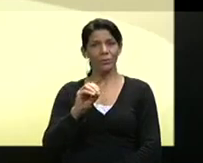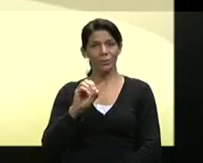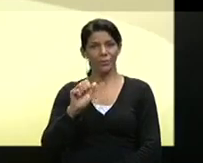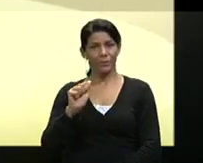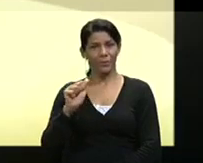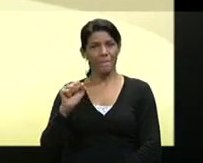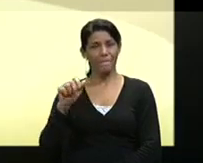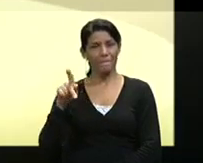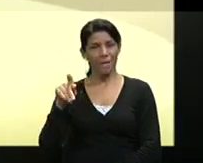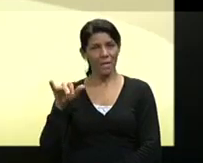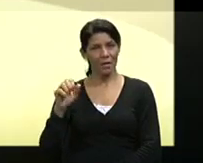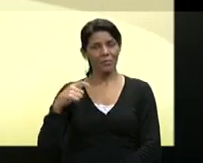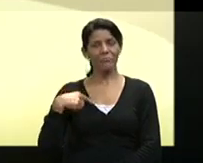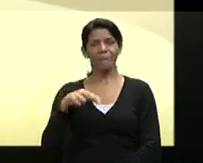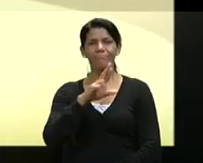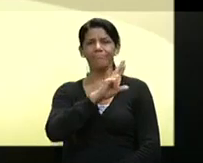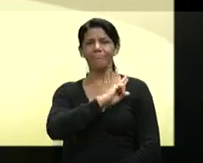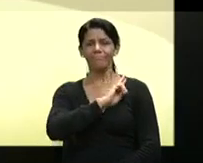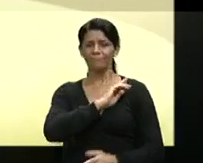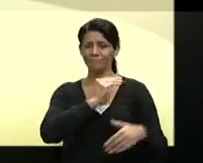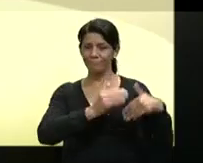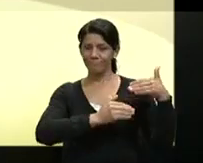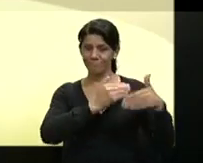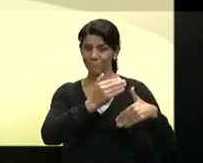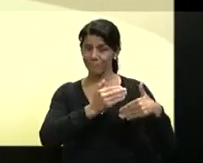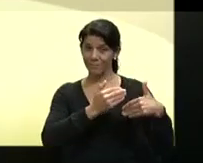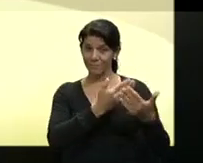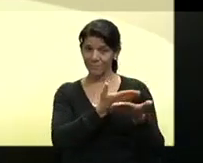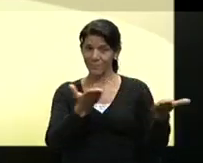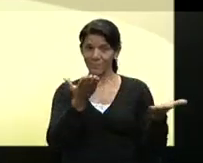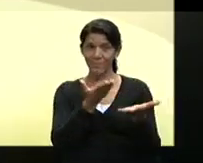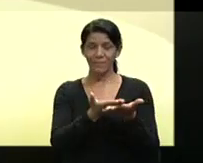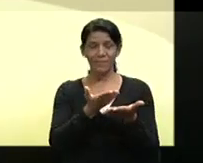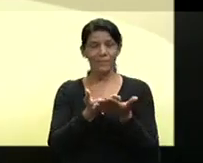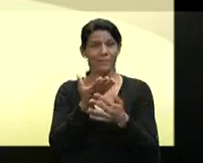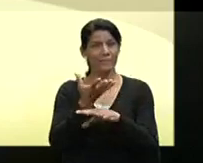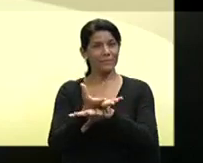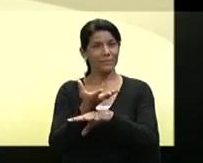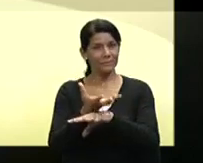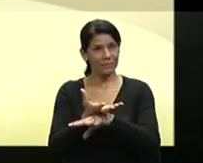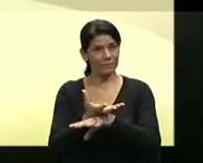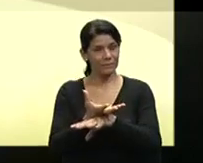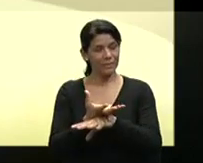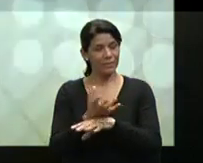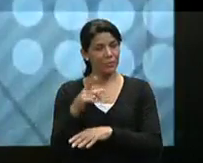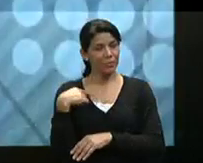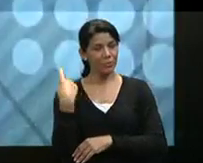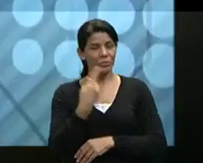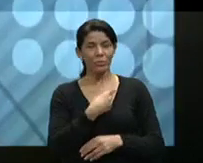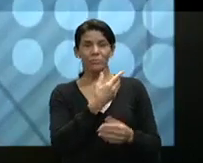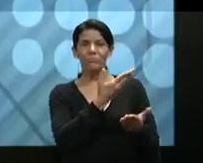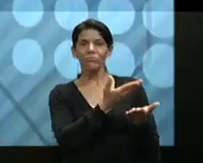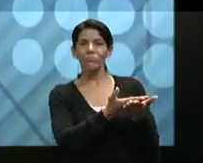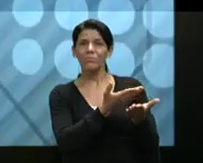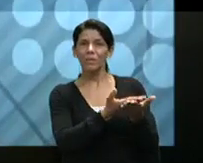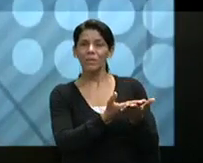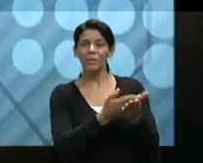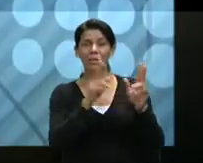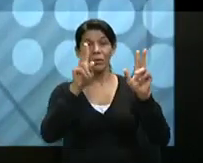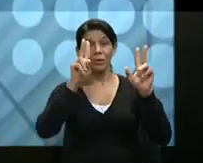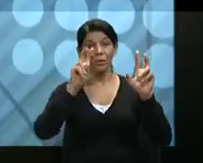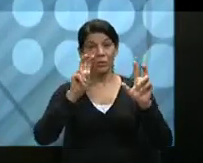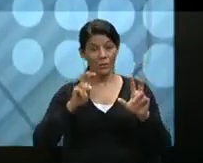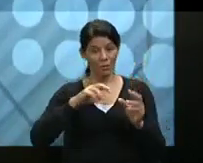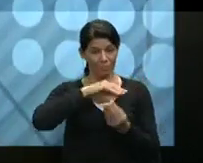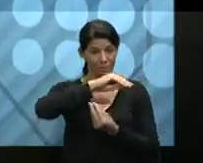sou responsável por conduzir vocês durante as aulas dessa disciplina, onde nós abordaremos a temática